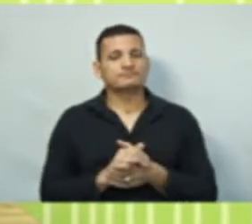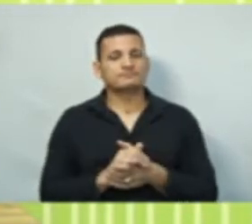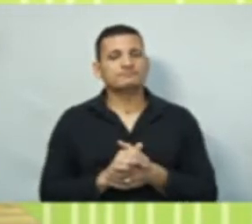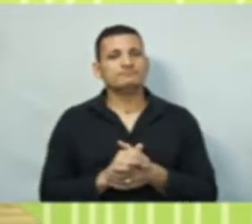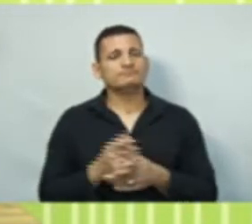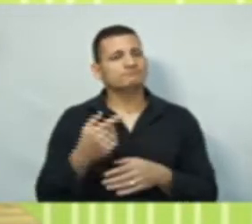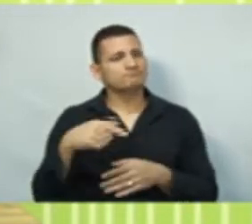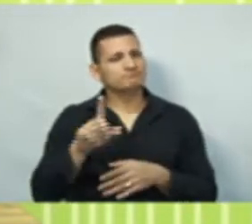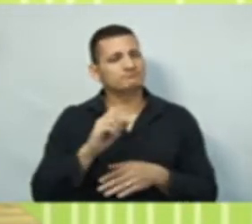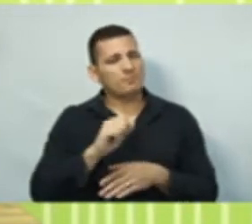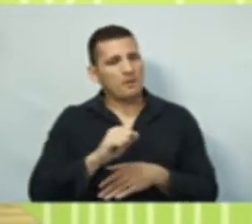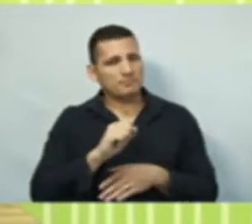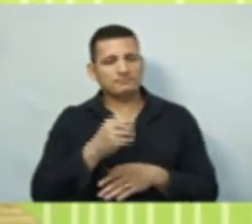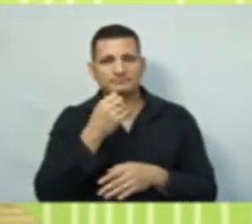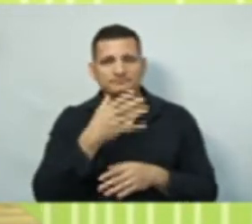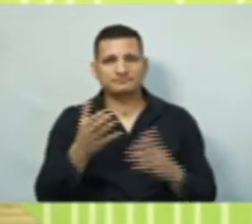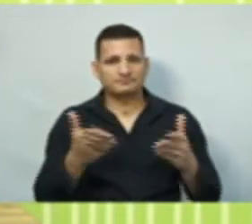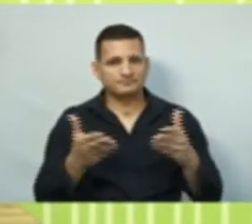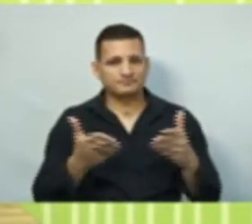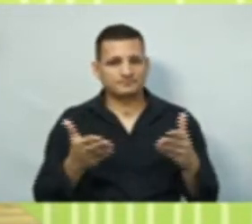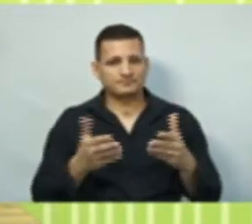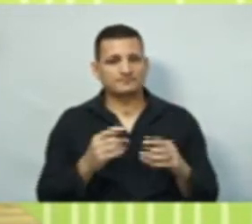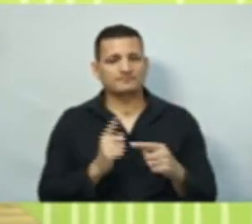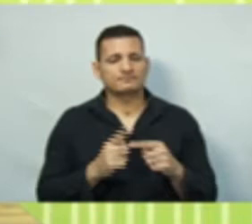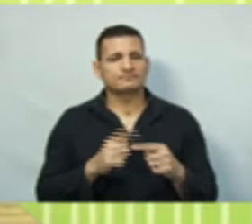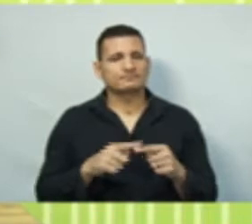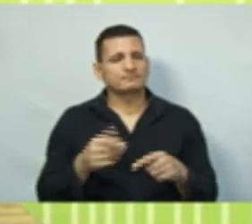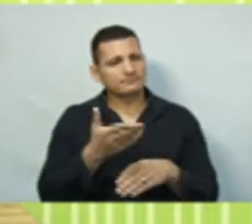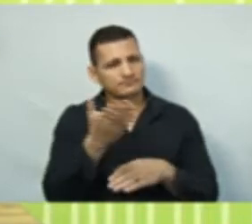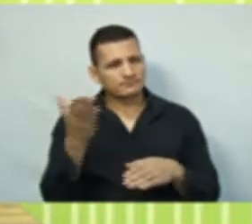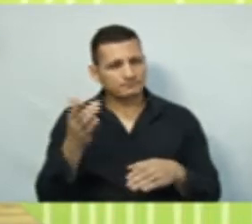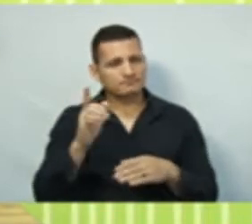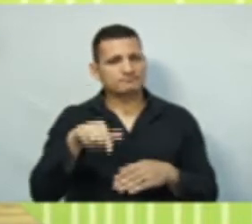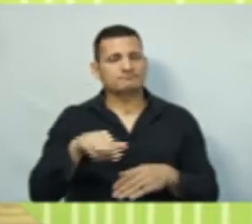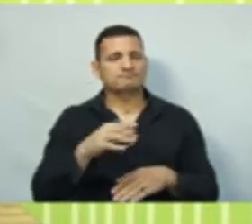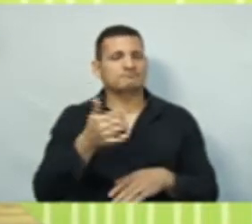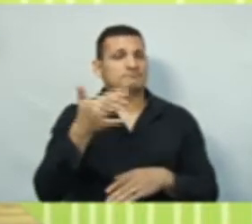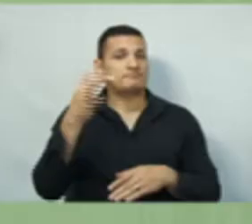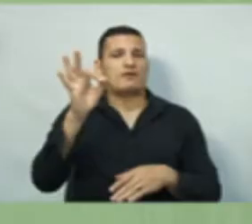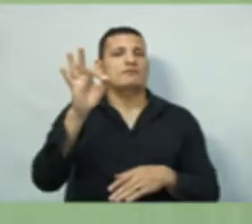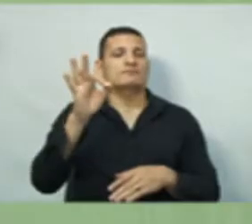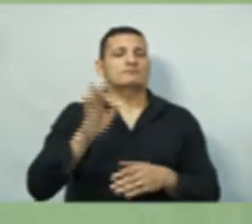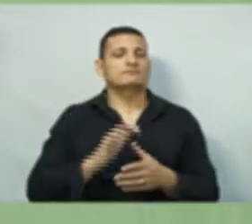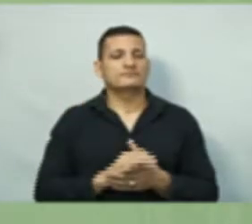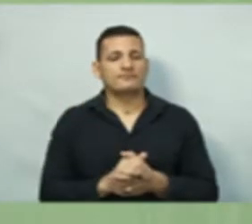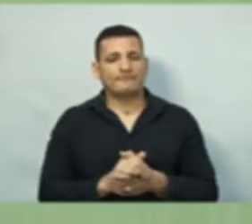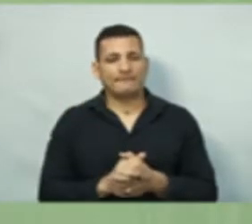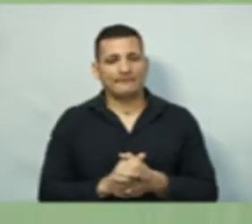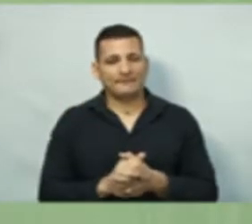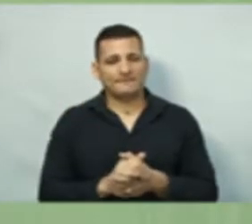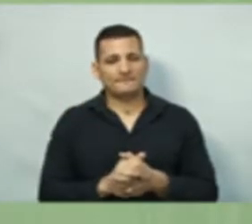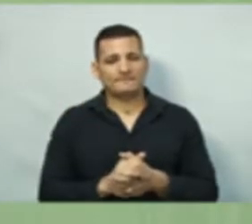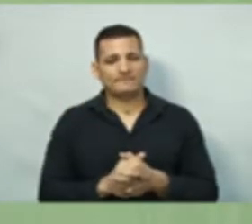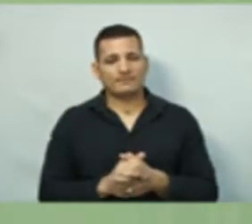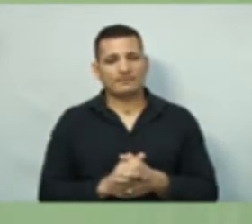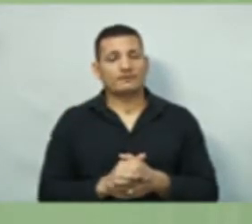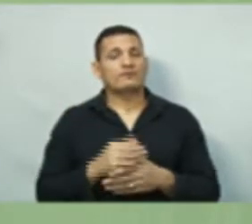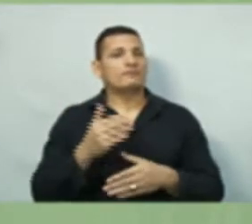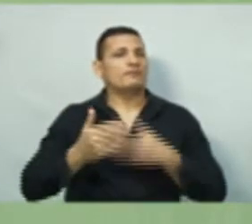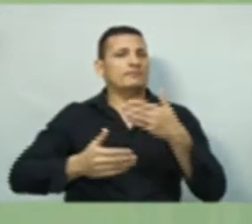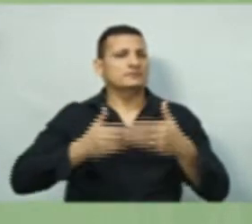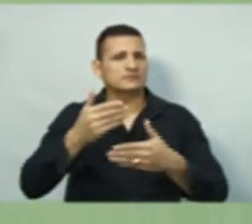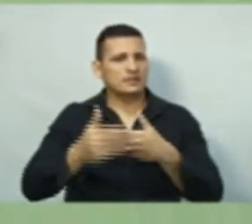Bombando para bem, viu, gente? Porque vocês são 10. Então, vamos lá. Isto é, o processo